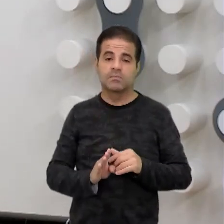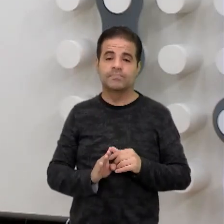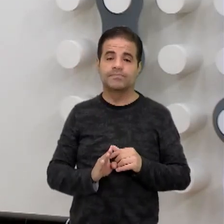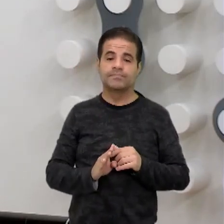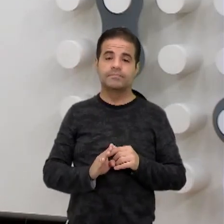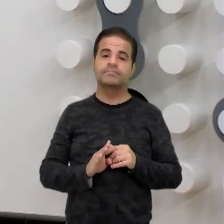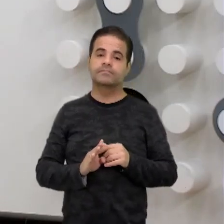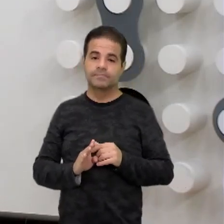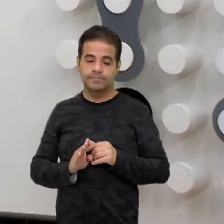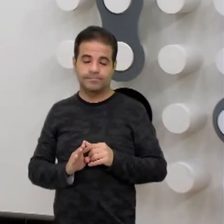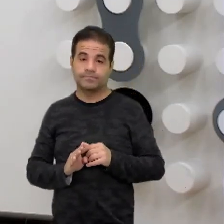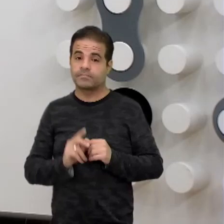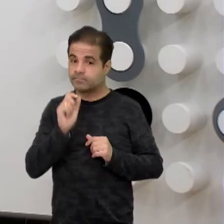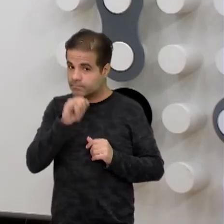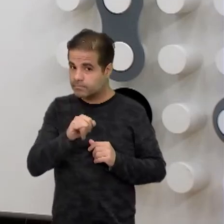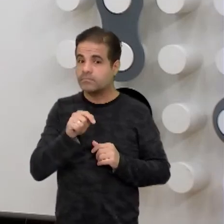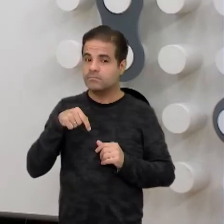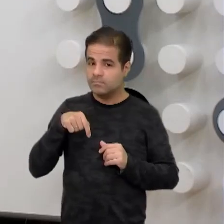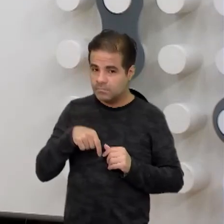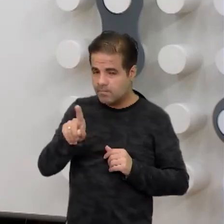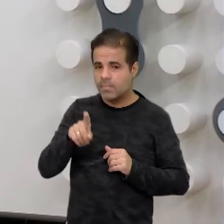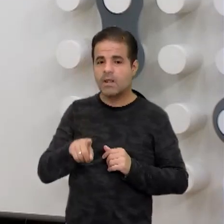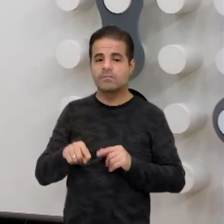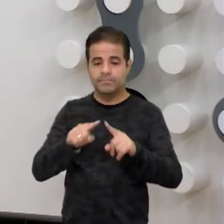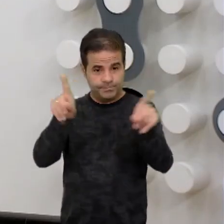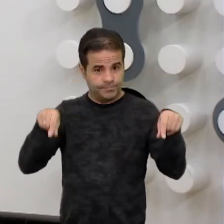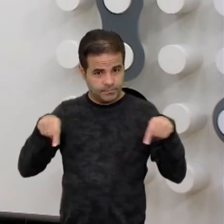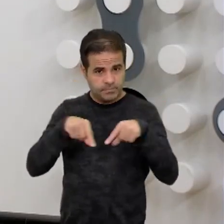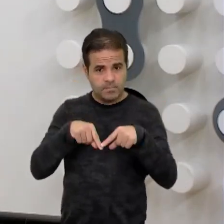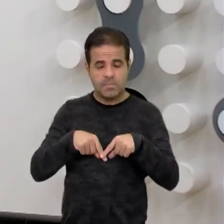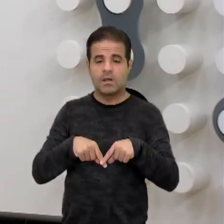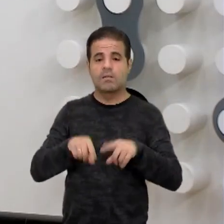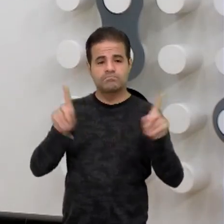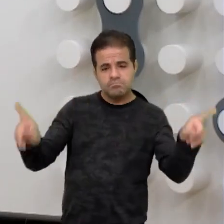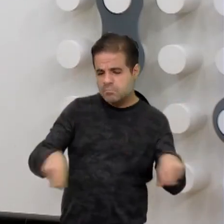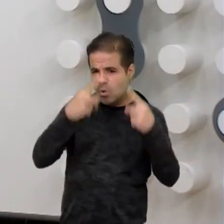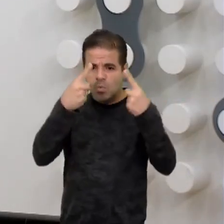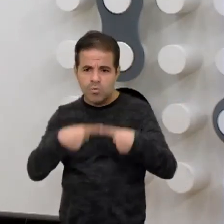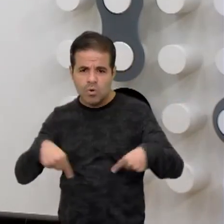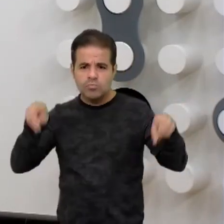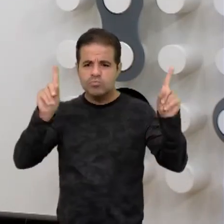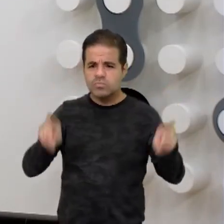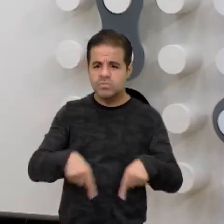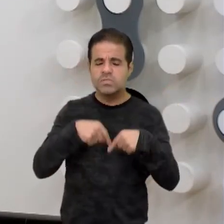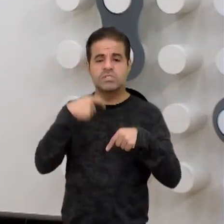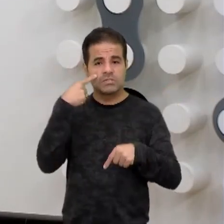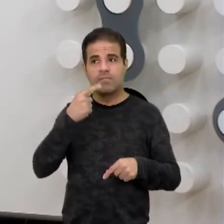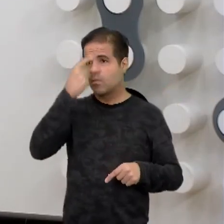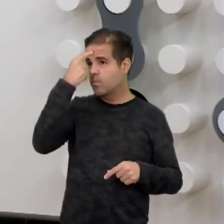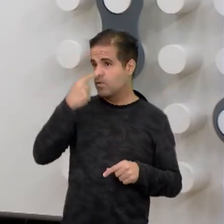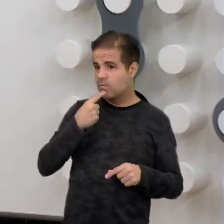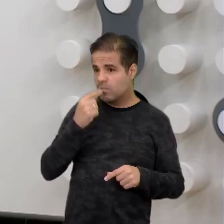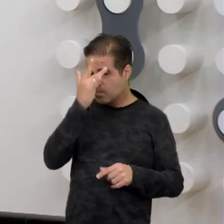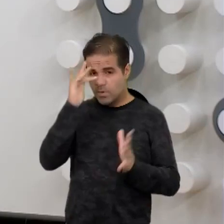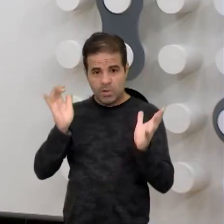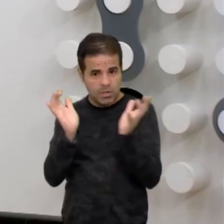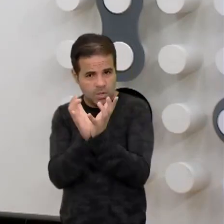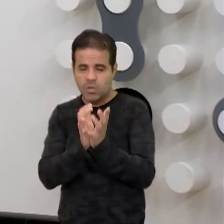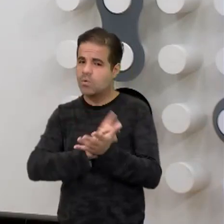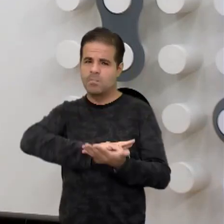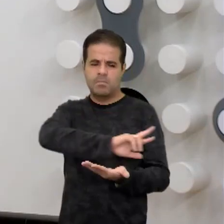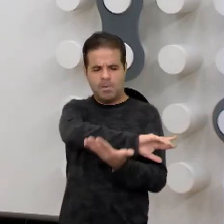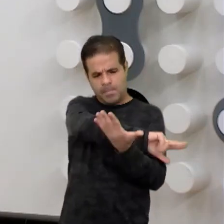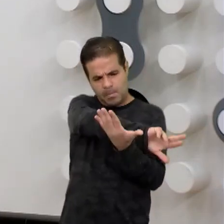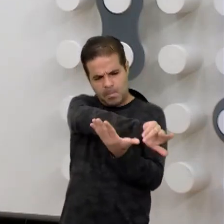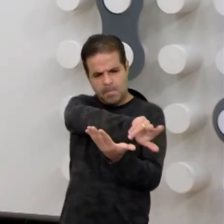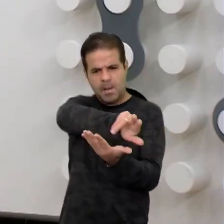Então, se a gente vai numa sala de concerto, a gente vai ver que o perfil do público ele não é tão